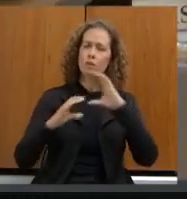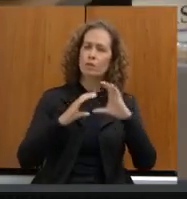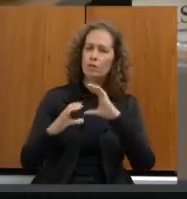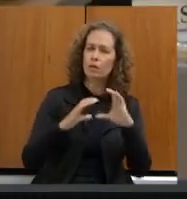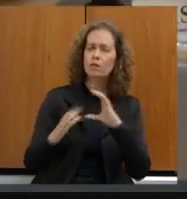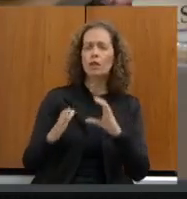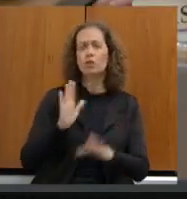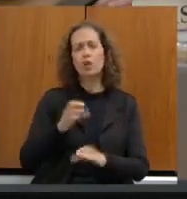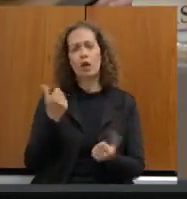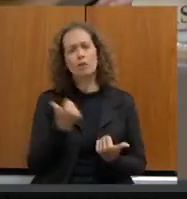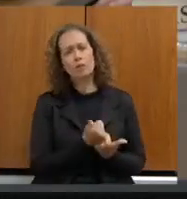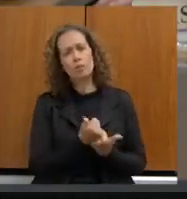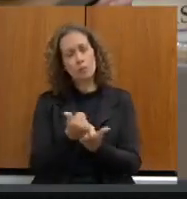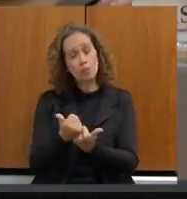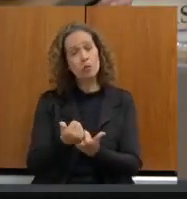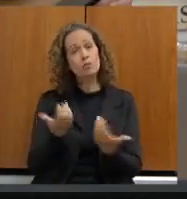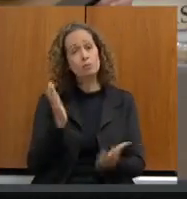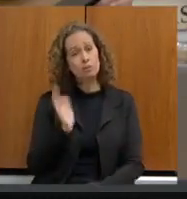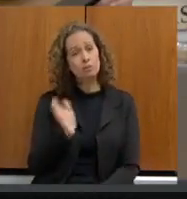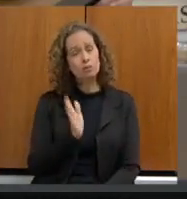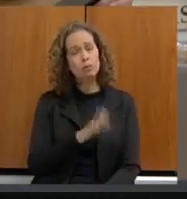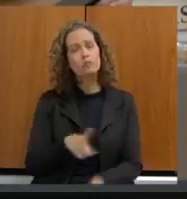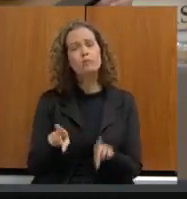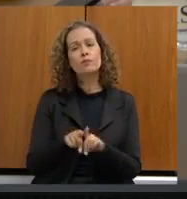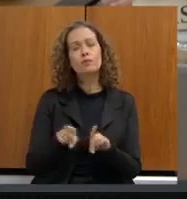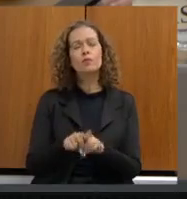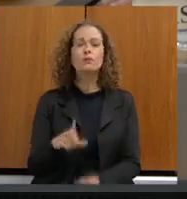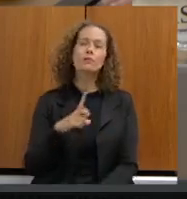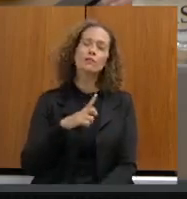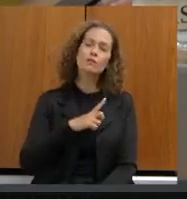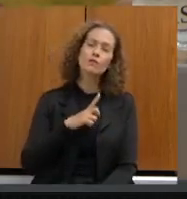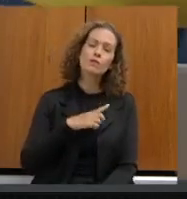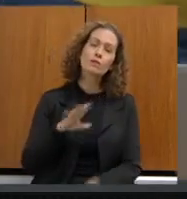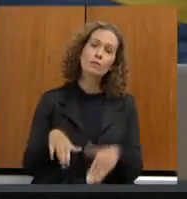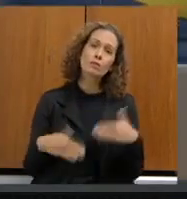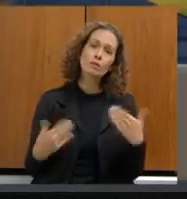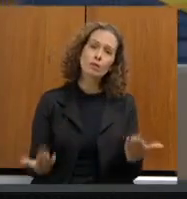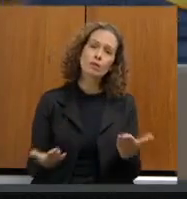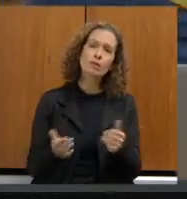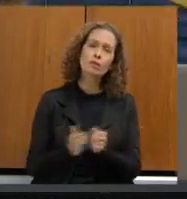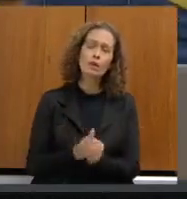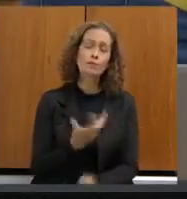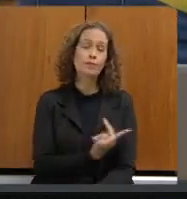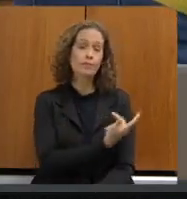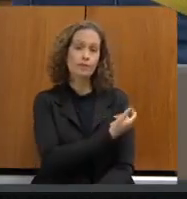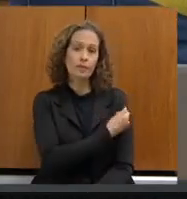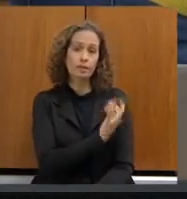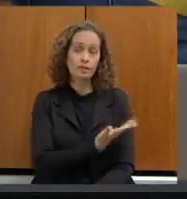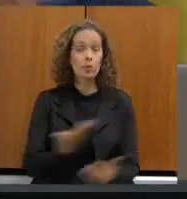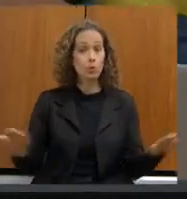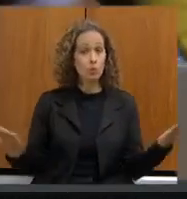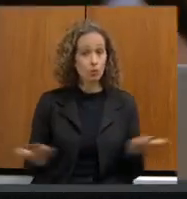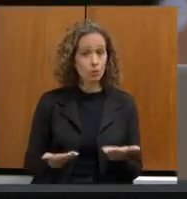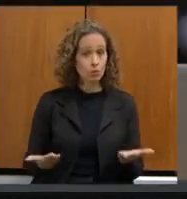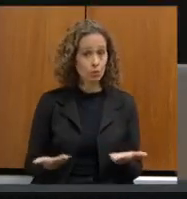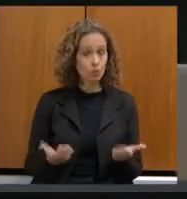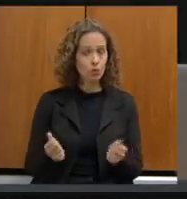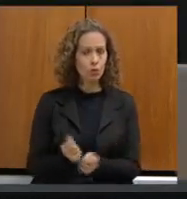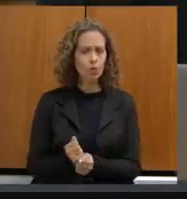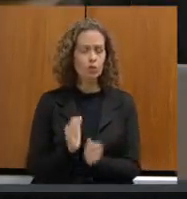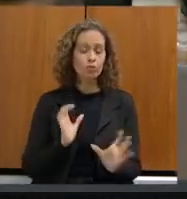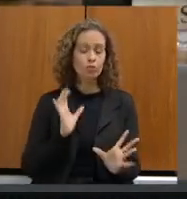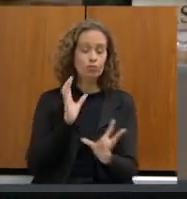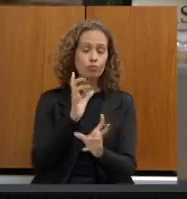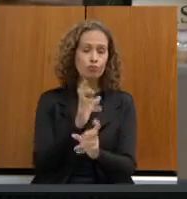vários vários outros nós tivemos então Essa é a vacinação hoje esse esse número